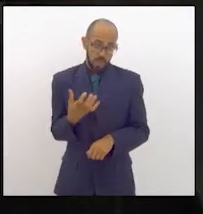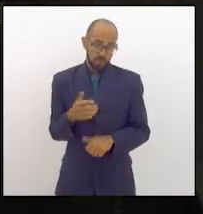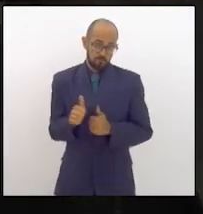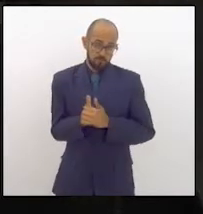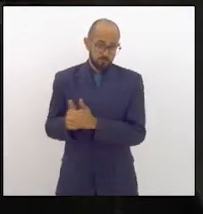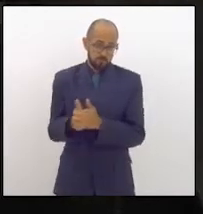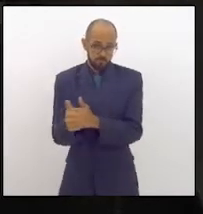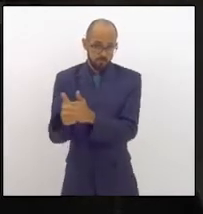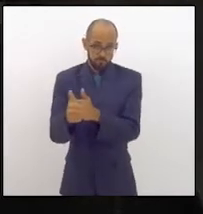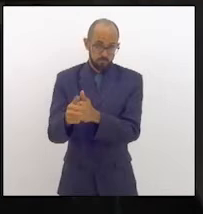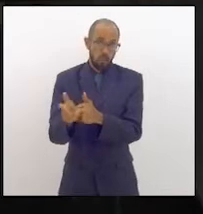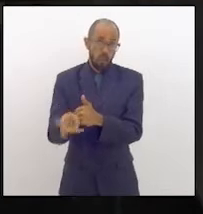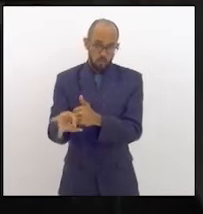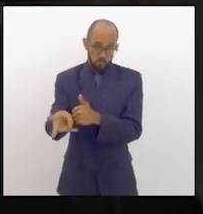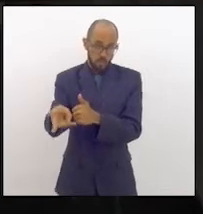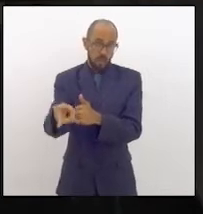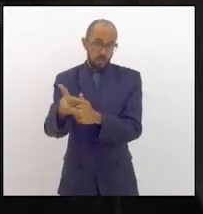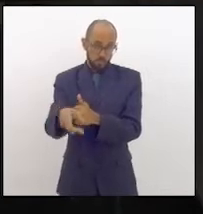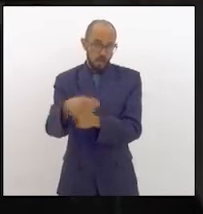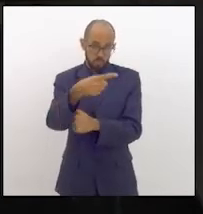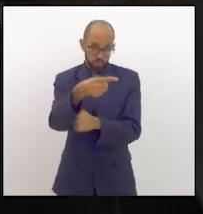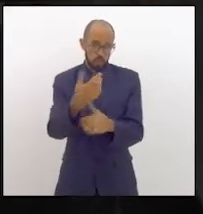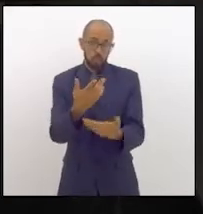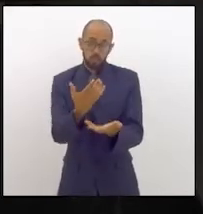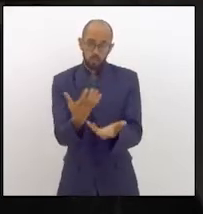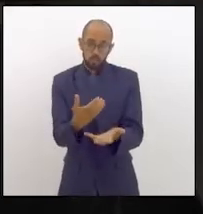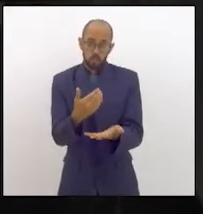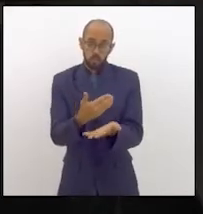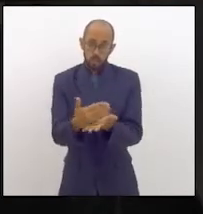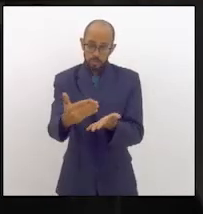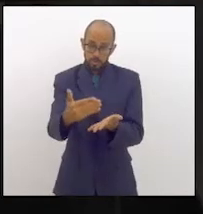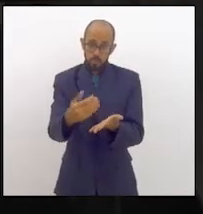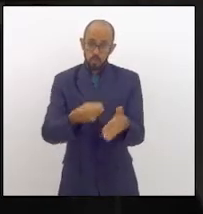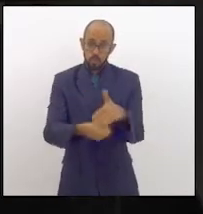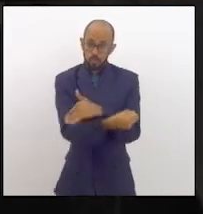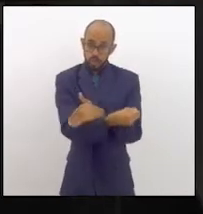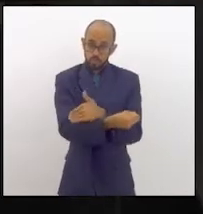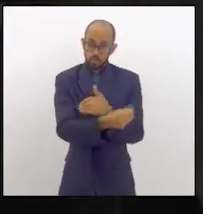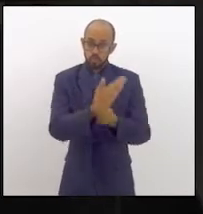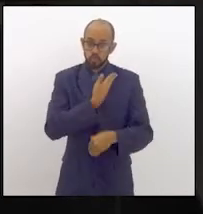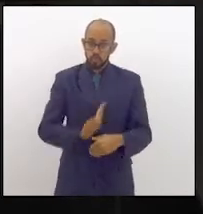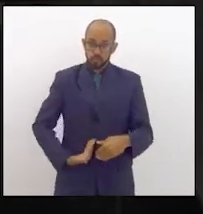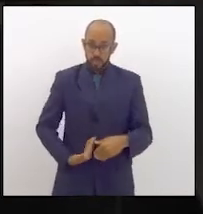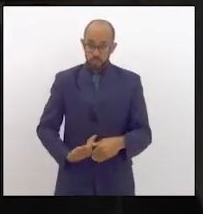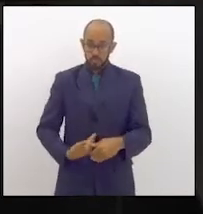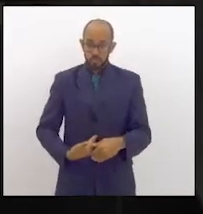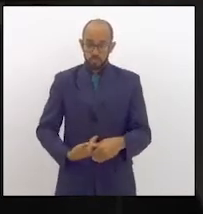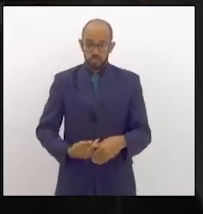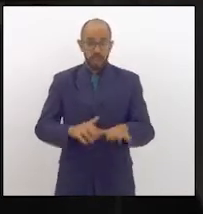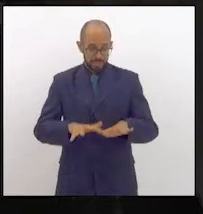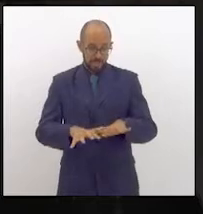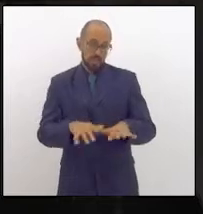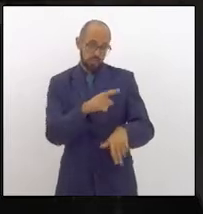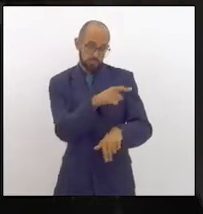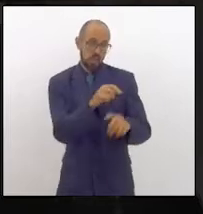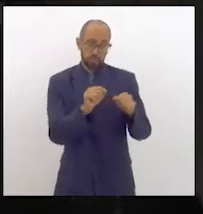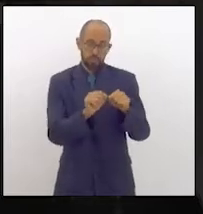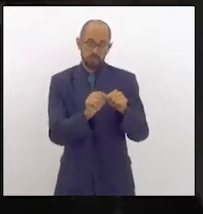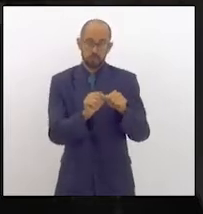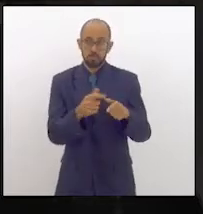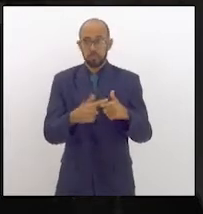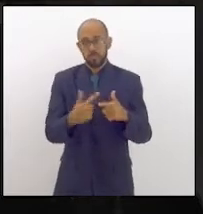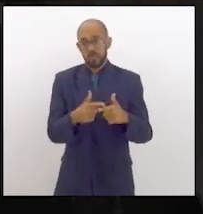perseguindo como o senhor fez desde que assumiu o governo do estado porque foi isso que ele fez porque